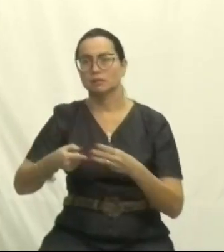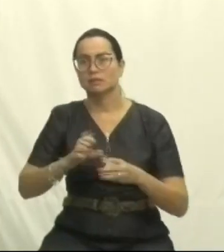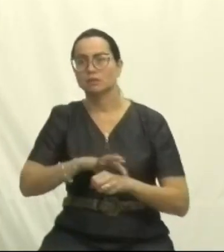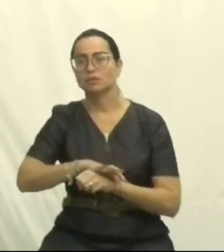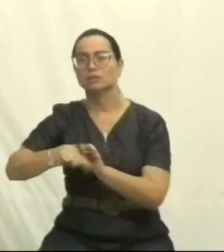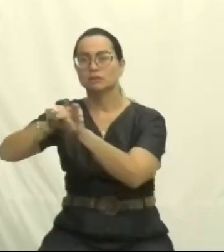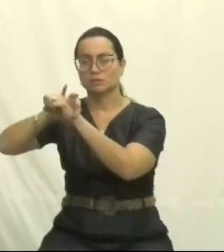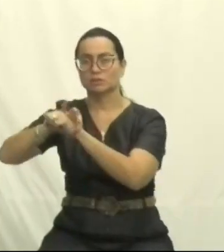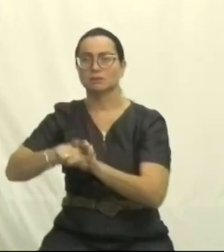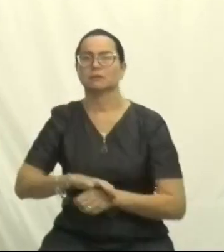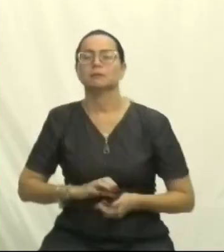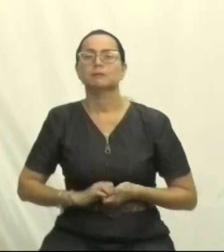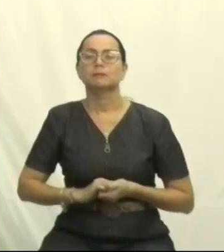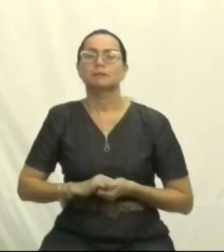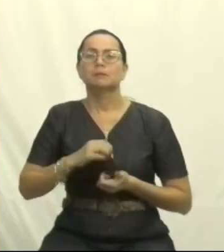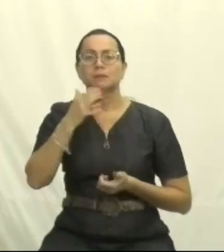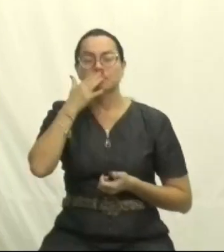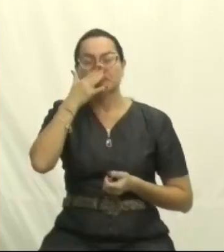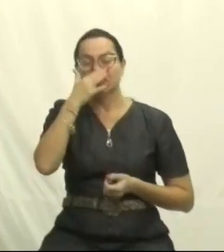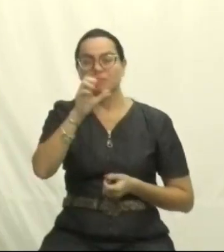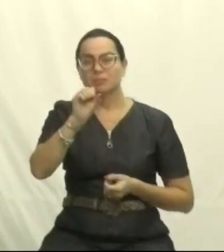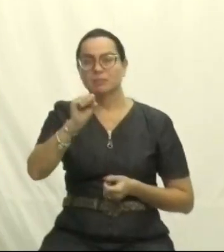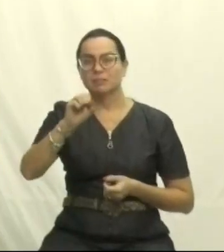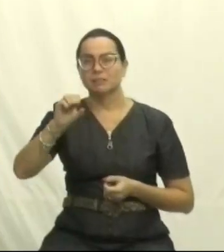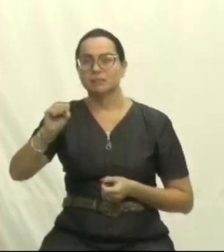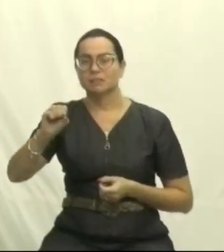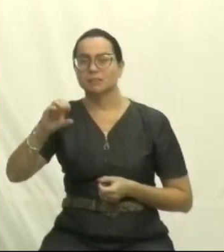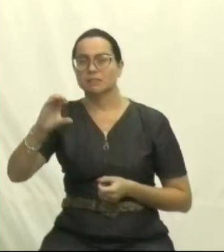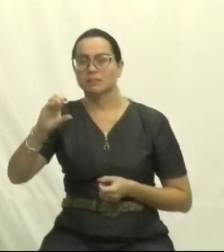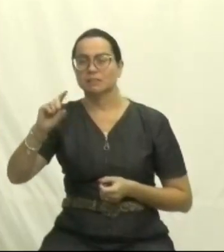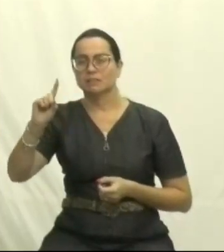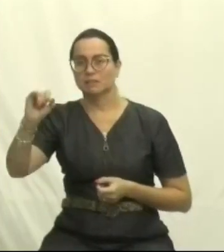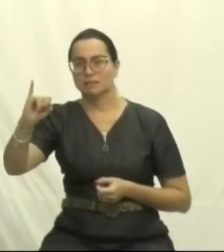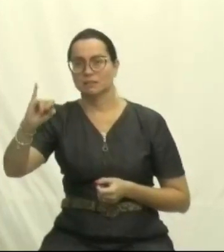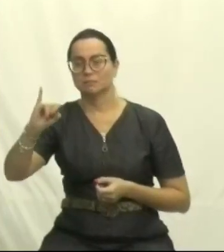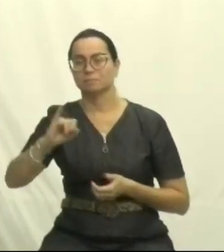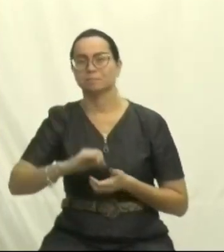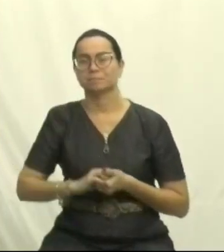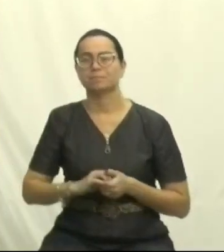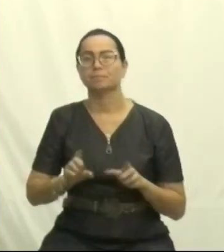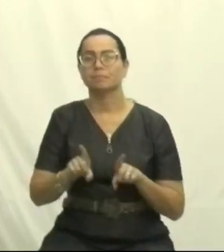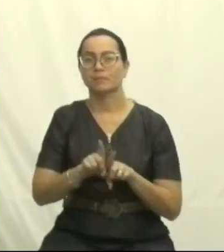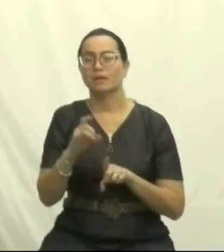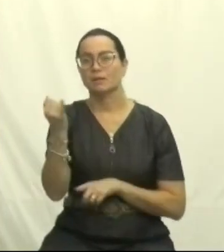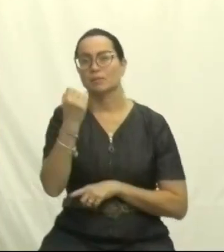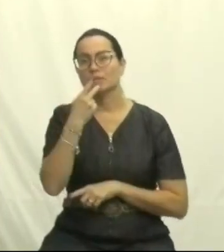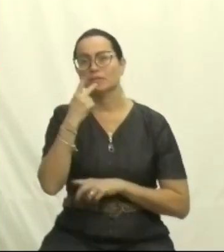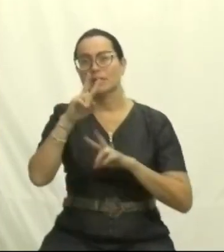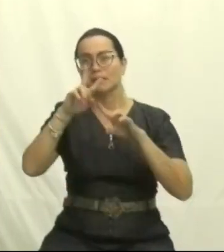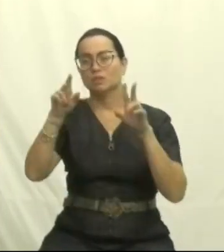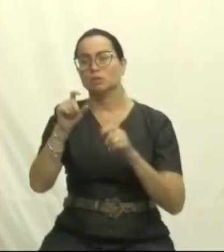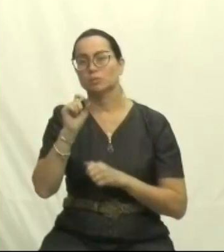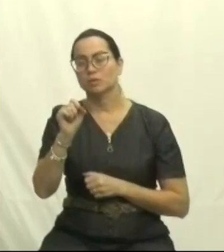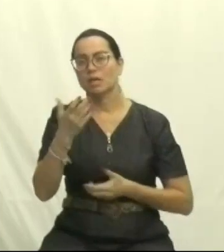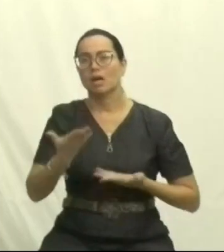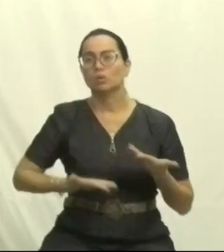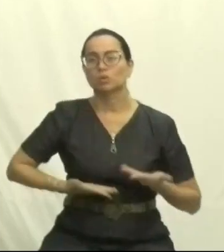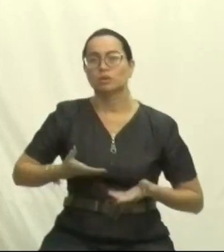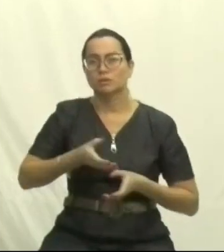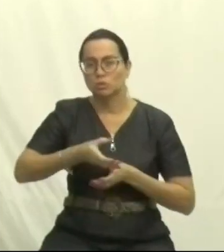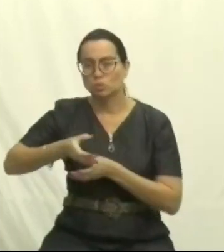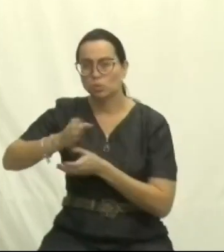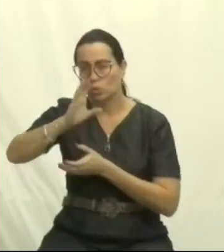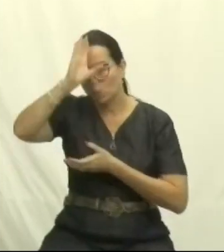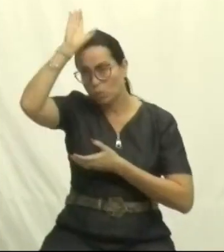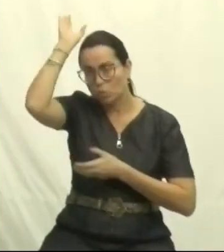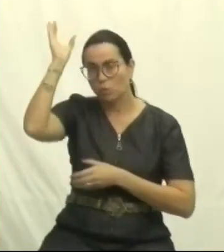segurança contra incêndio, SSCI. Vale ressaltar que o serviço do Corpo de Bombeiro Militar de